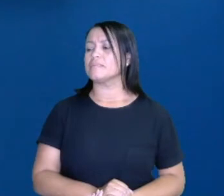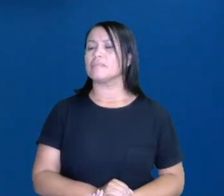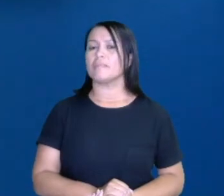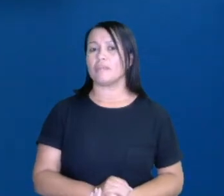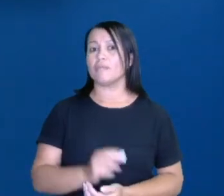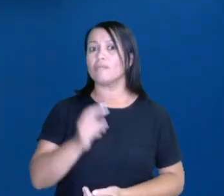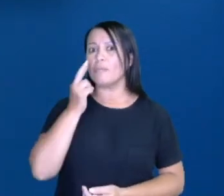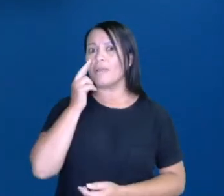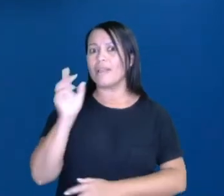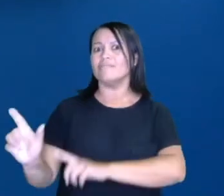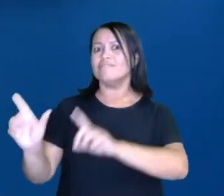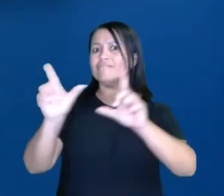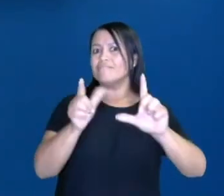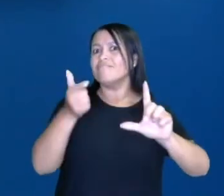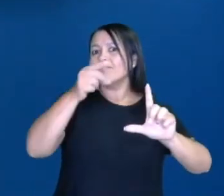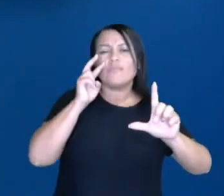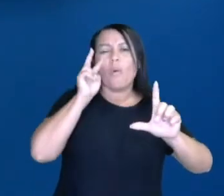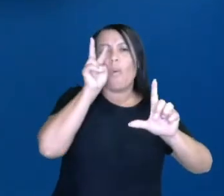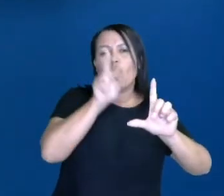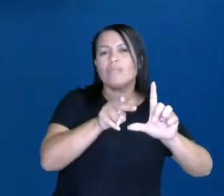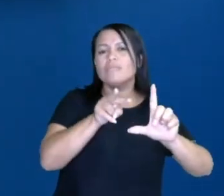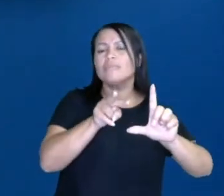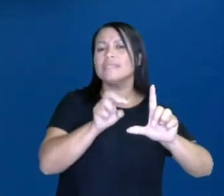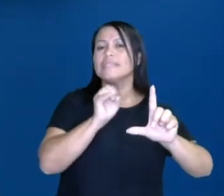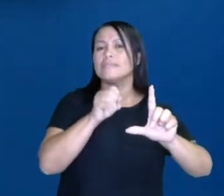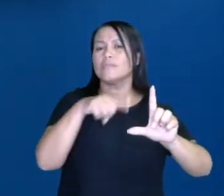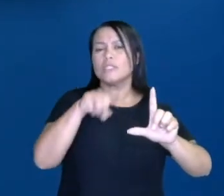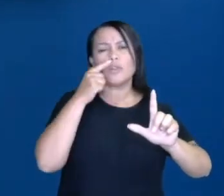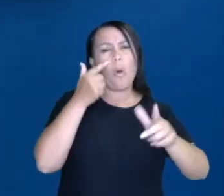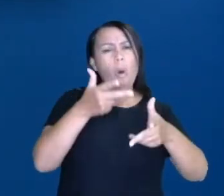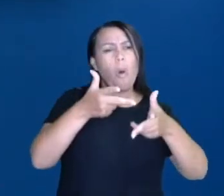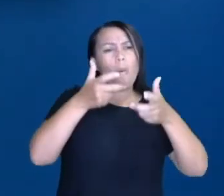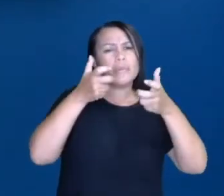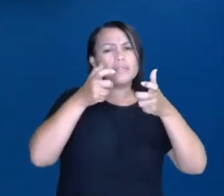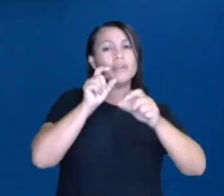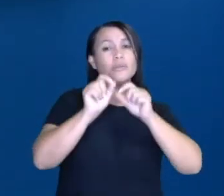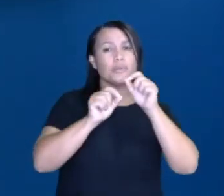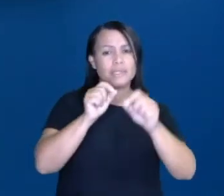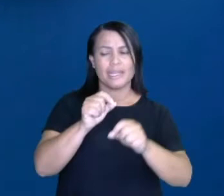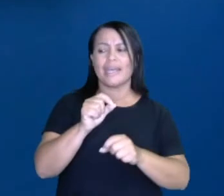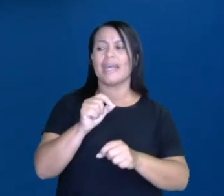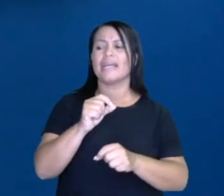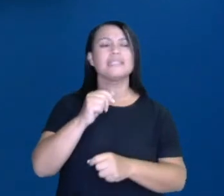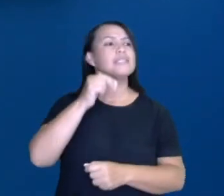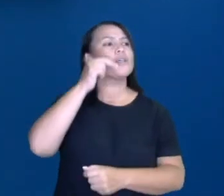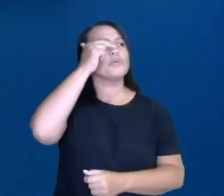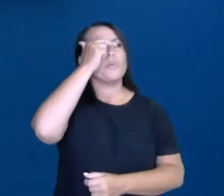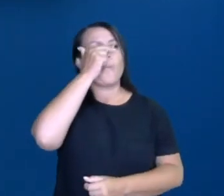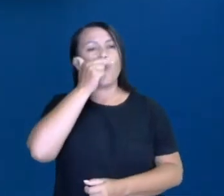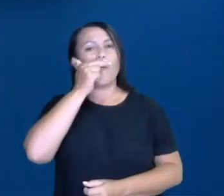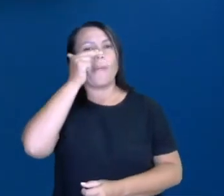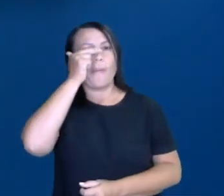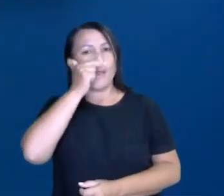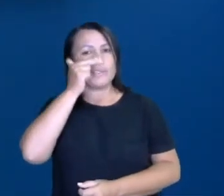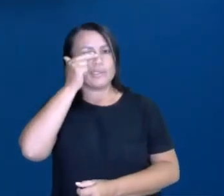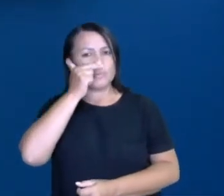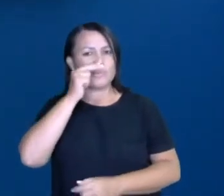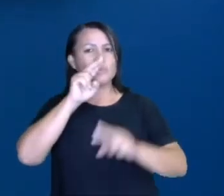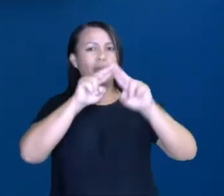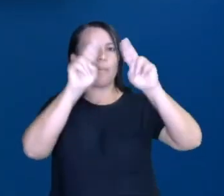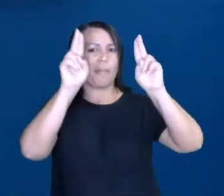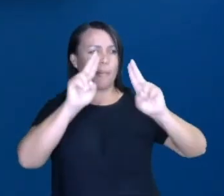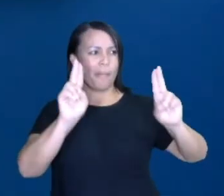Vamos dar uma olhadinha novamente. Se vocês observarem, são os mesmos